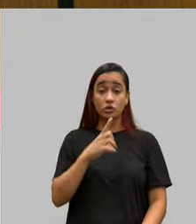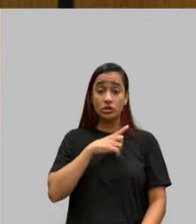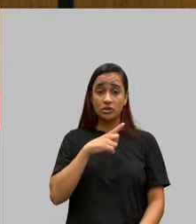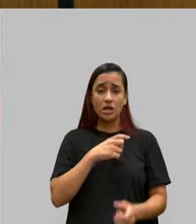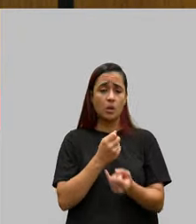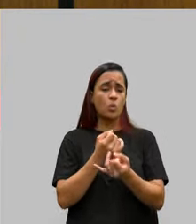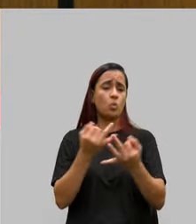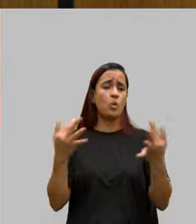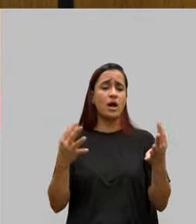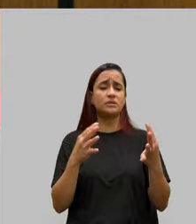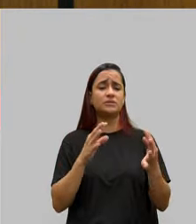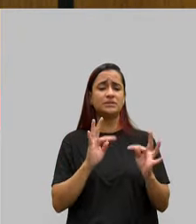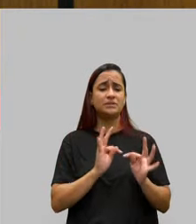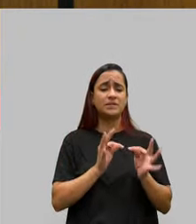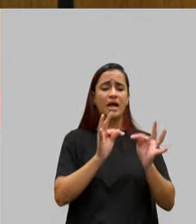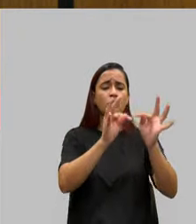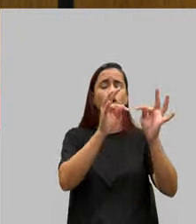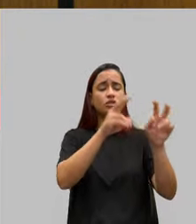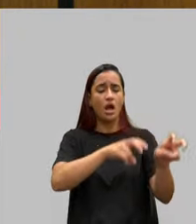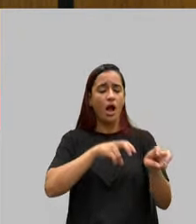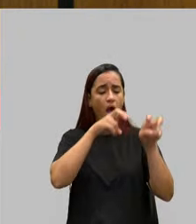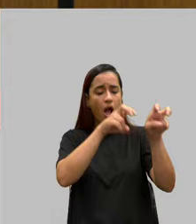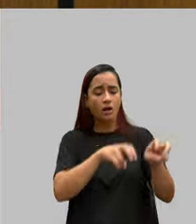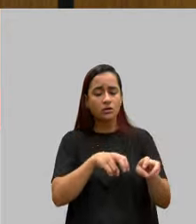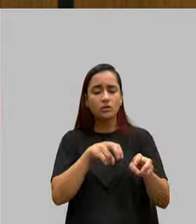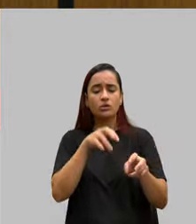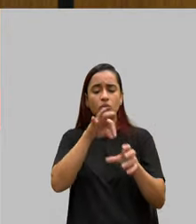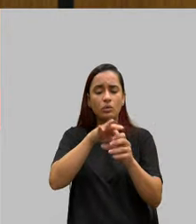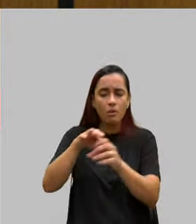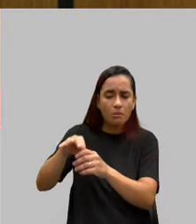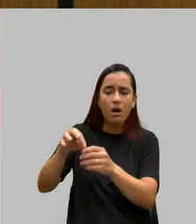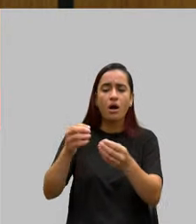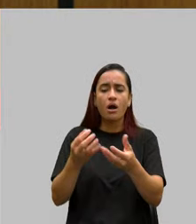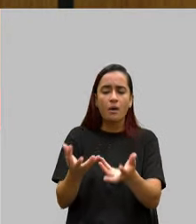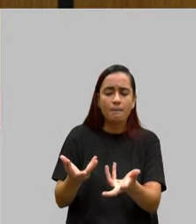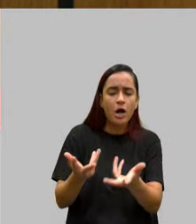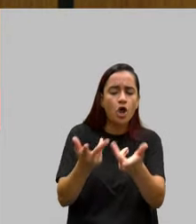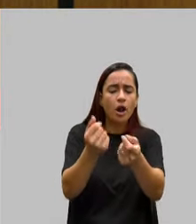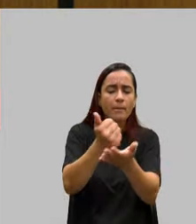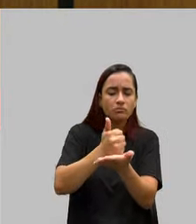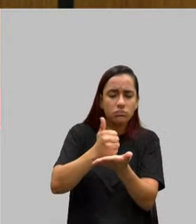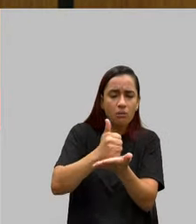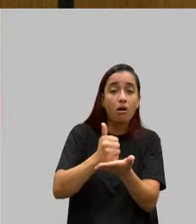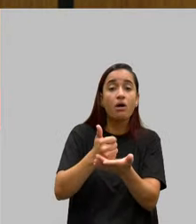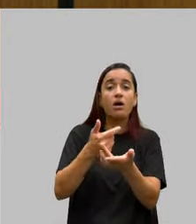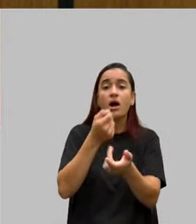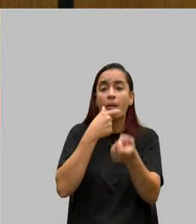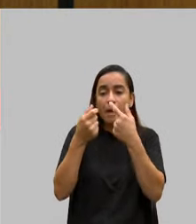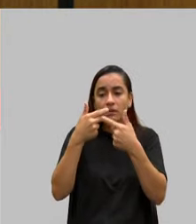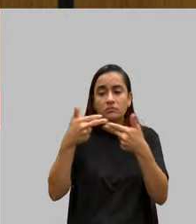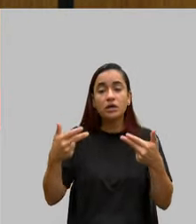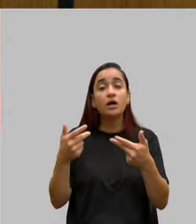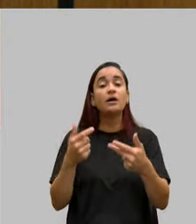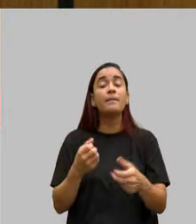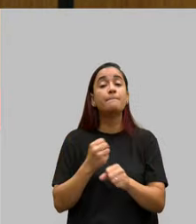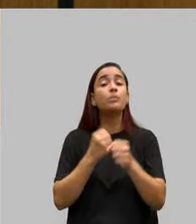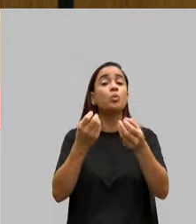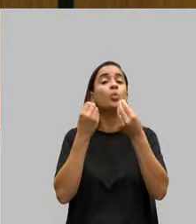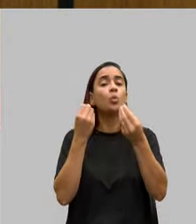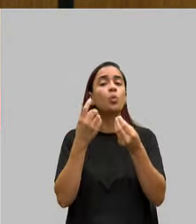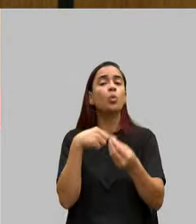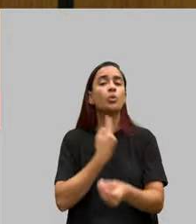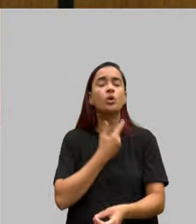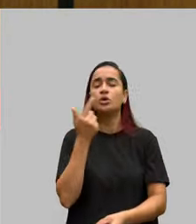agrícolas de cultivo de adubação de melhoramento genético eh a gente não consiga fornecer de forma